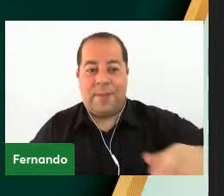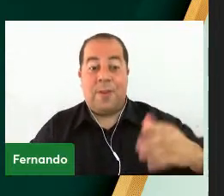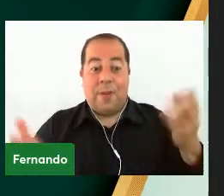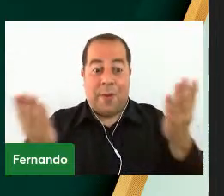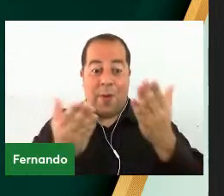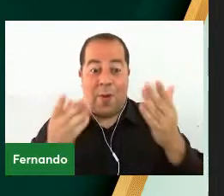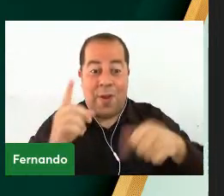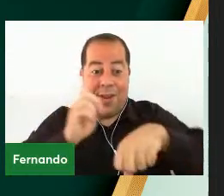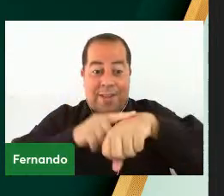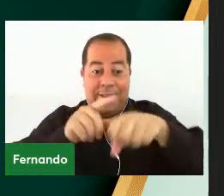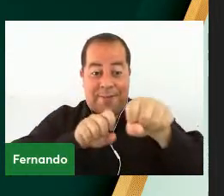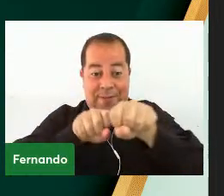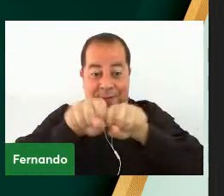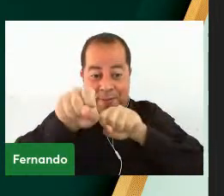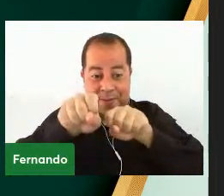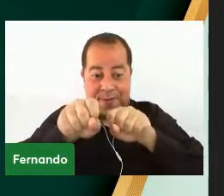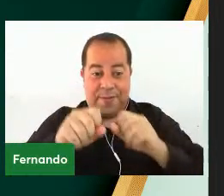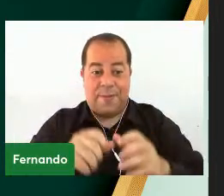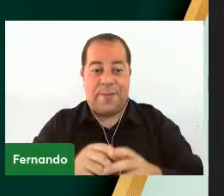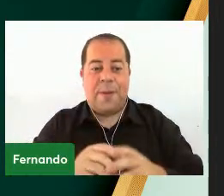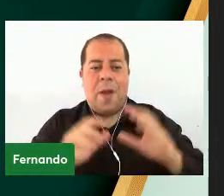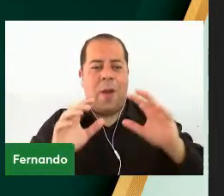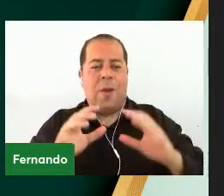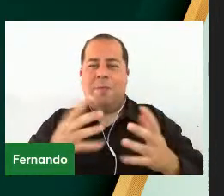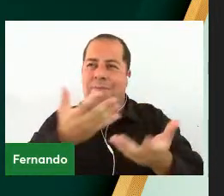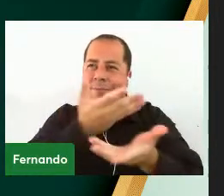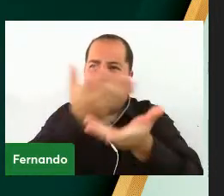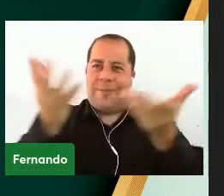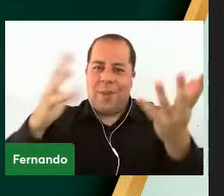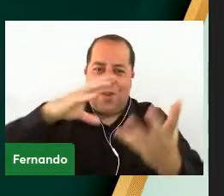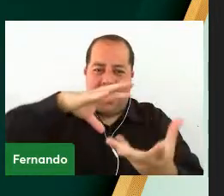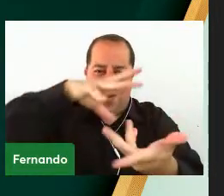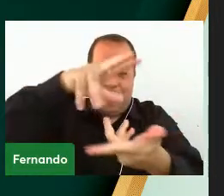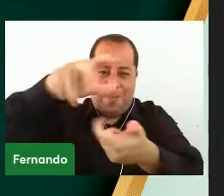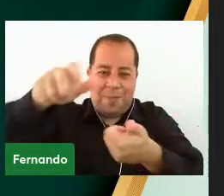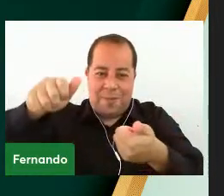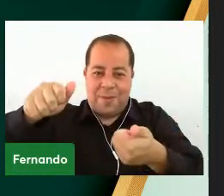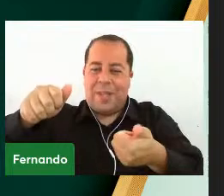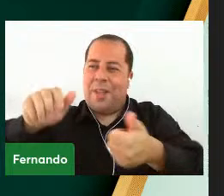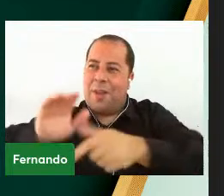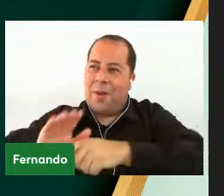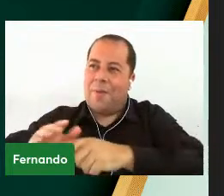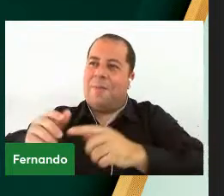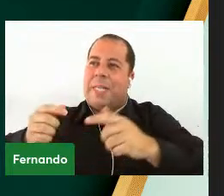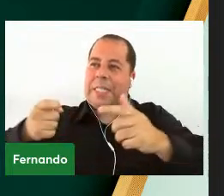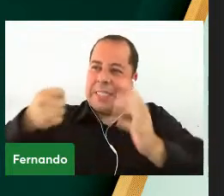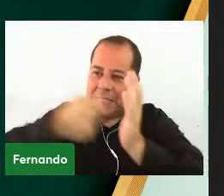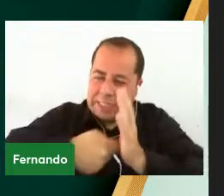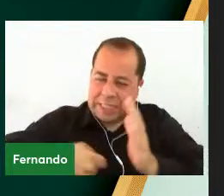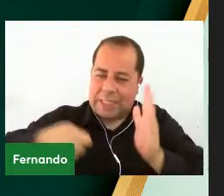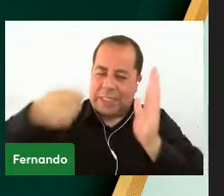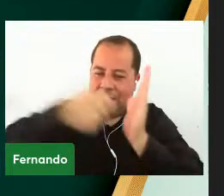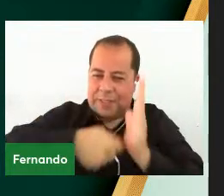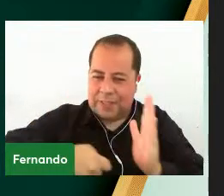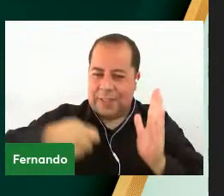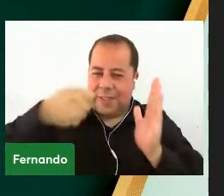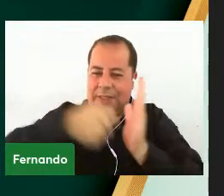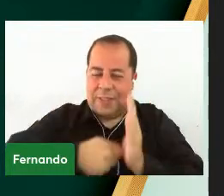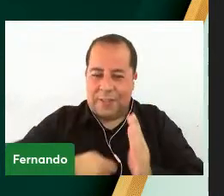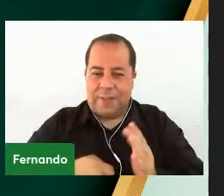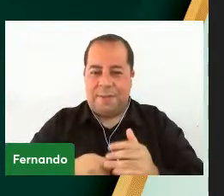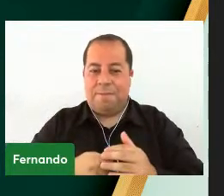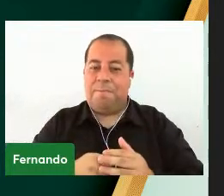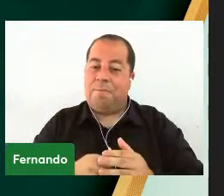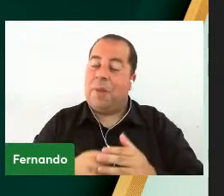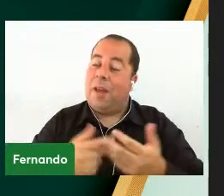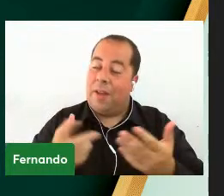de formatura. Ao mundo, todos nós viemos para lutar, e a gente segue sempre lutando. Em